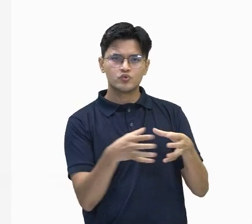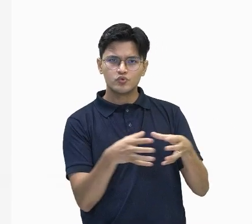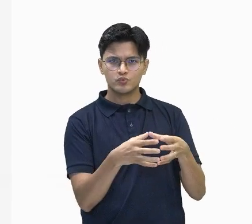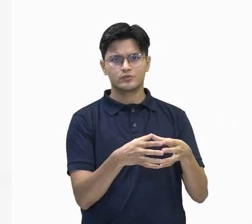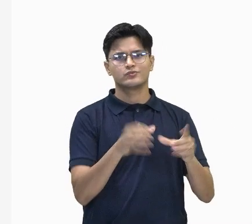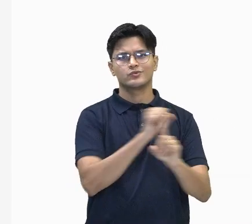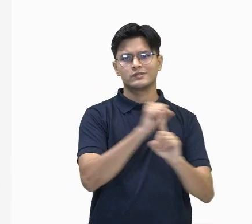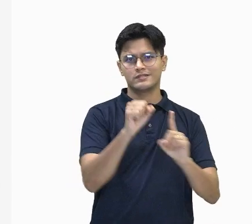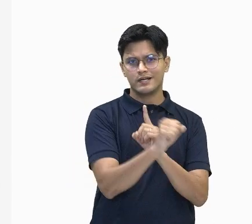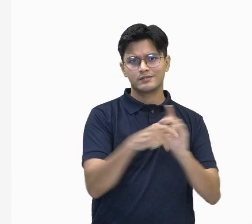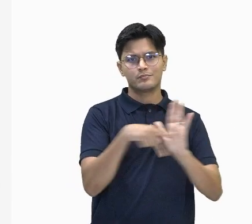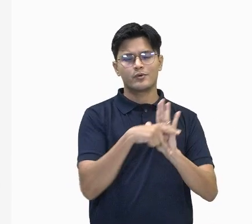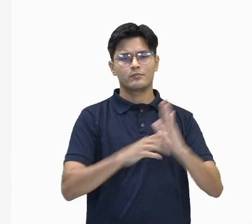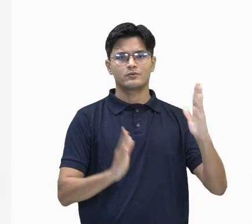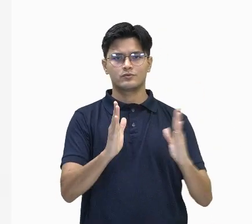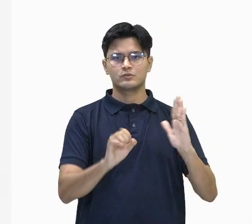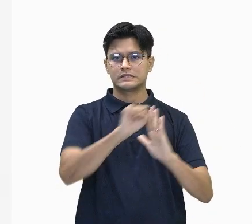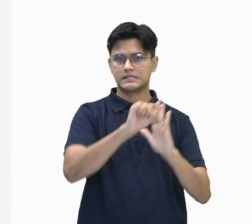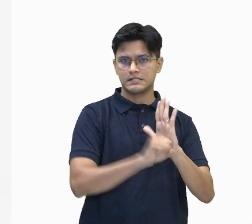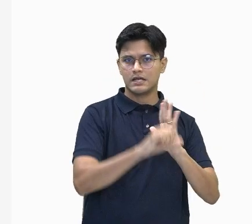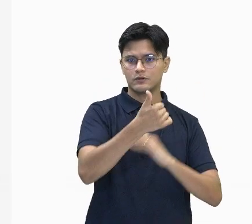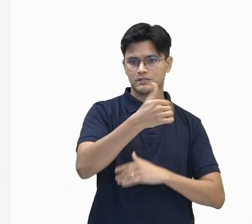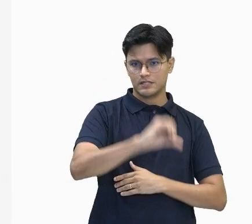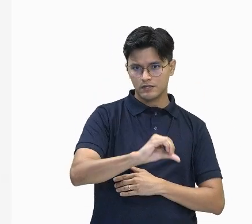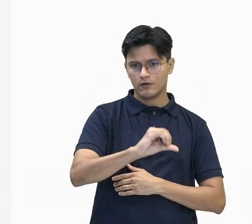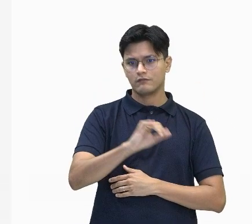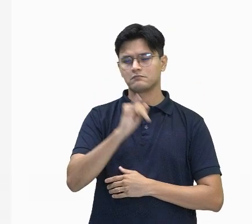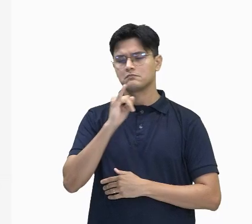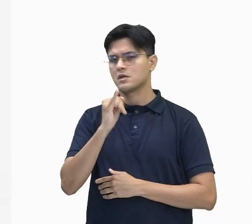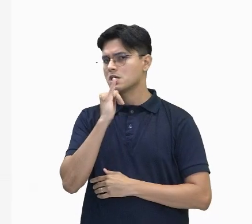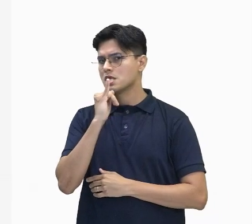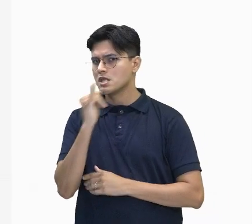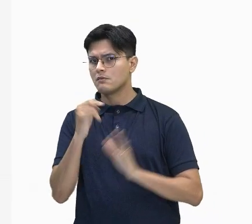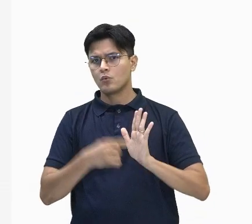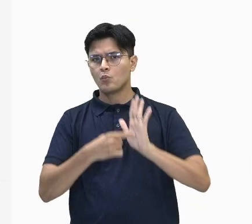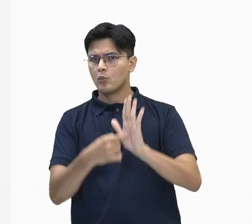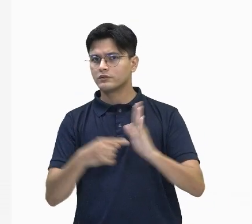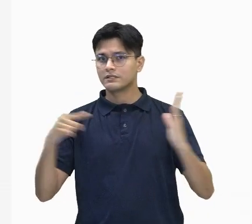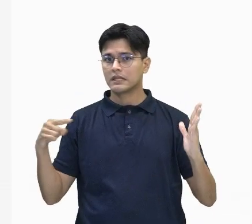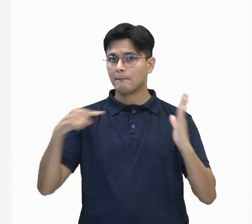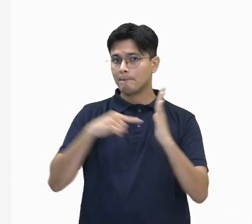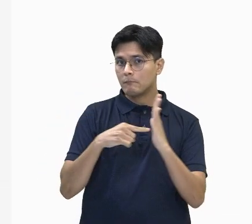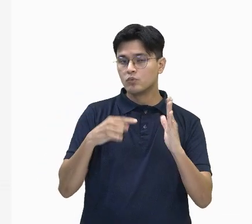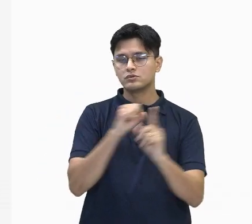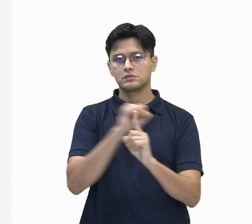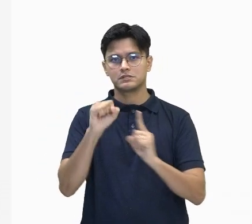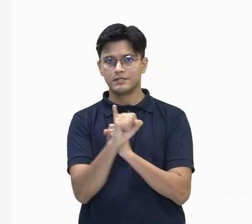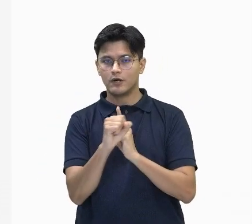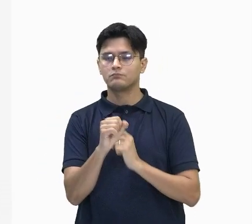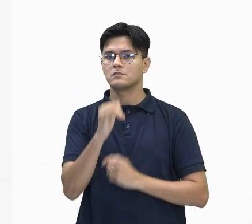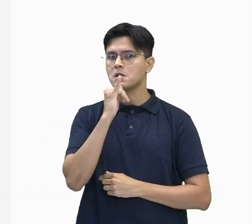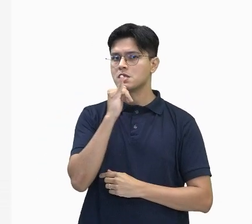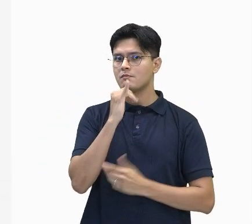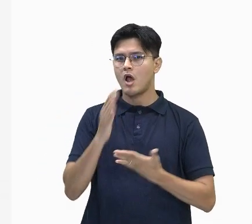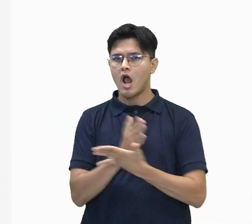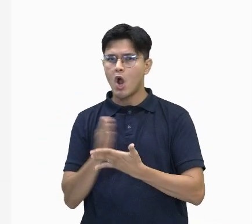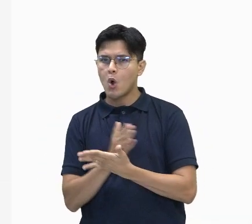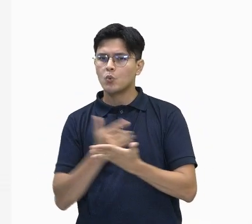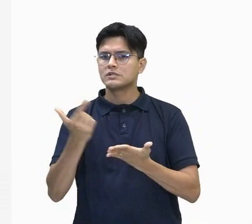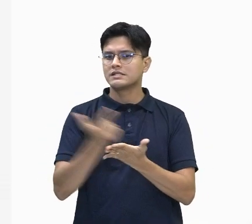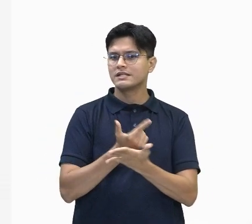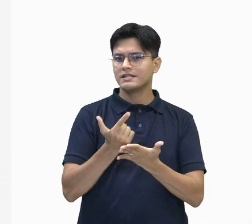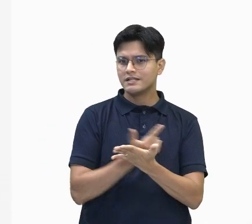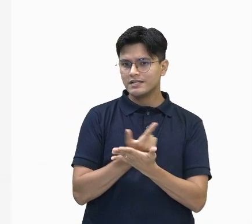século XIX. A denúncia social, por exemplo, em alguns romances dele, nós temos aí denúncia